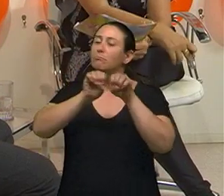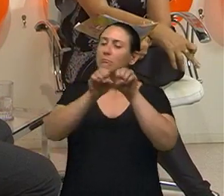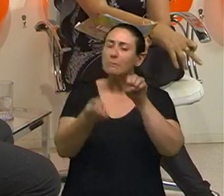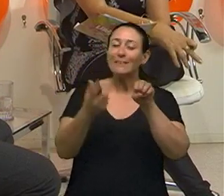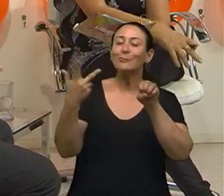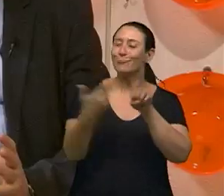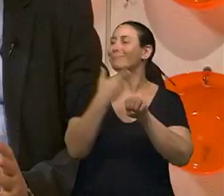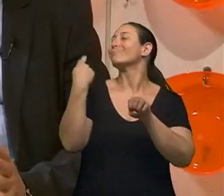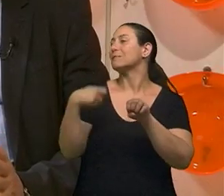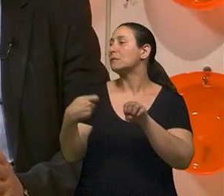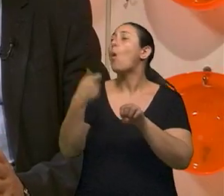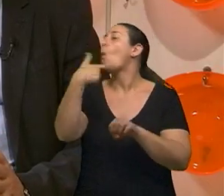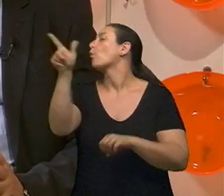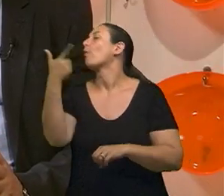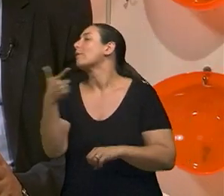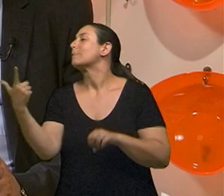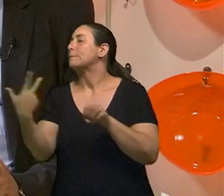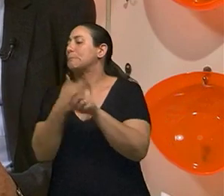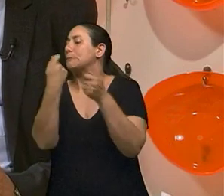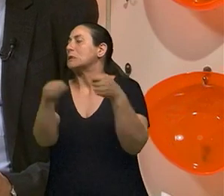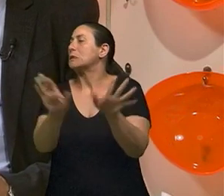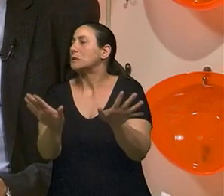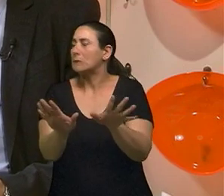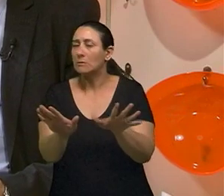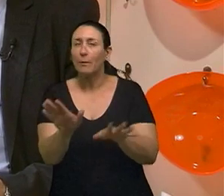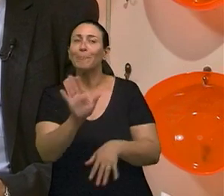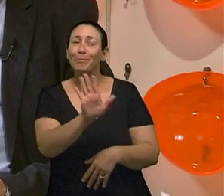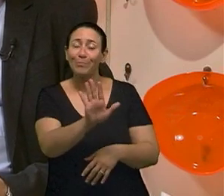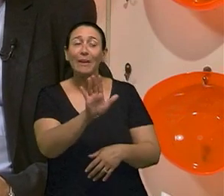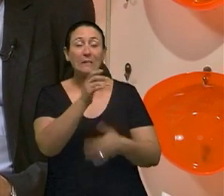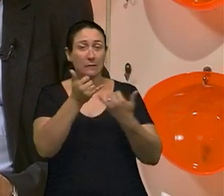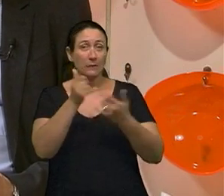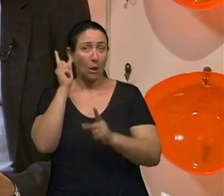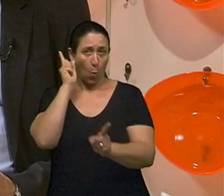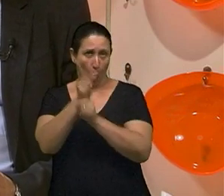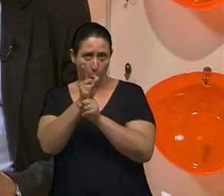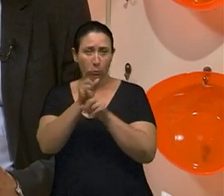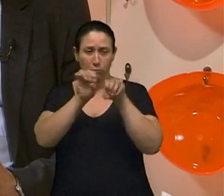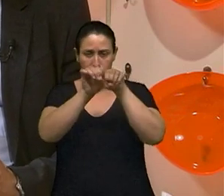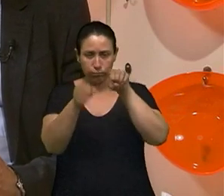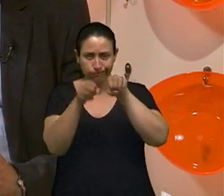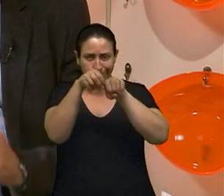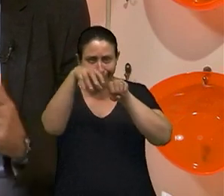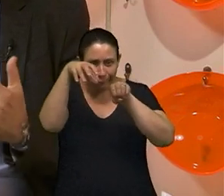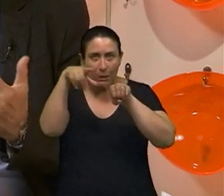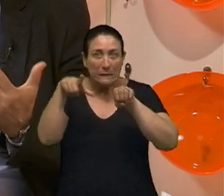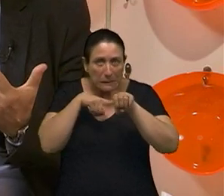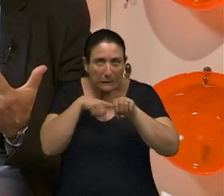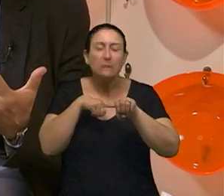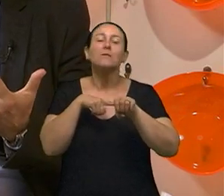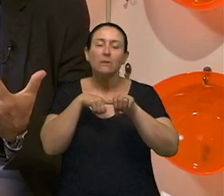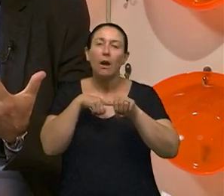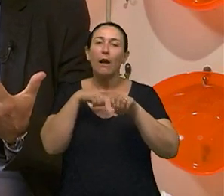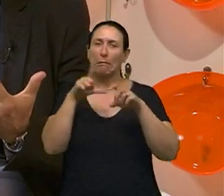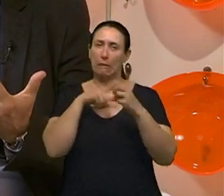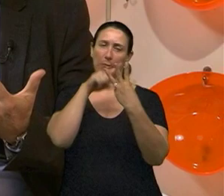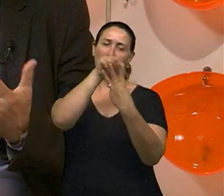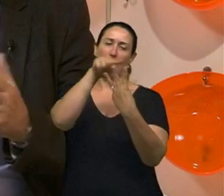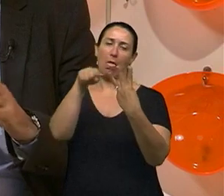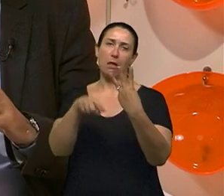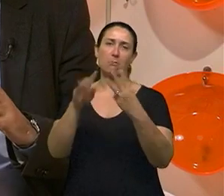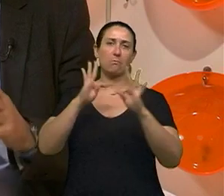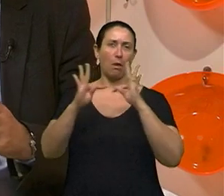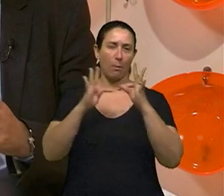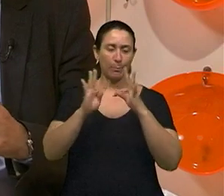cirurgia é isso isso é muito importante a gente esclarecer uma vez detectado o aneurisma nós temos três alternativas de tratamento